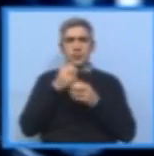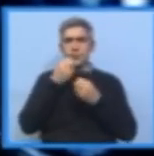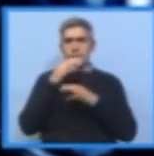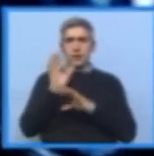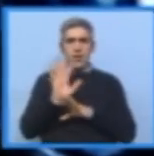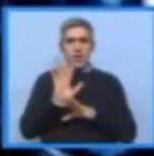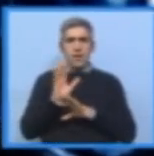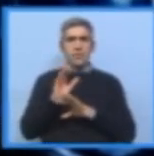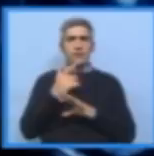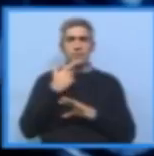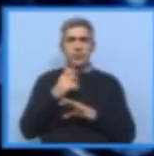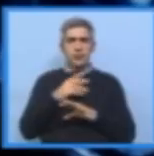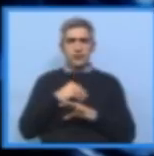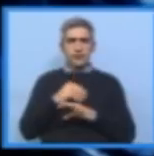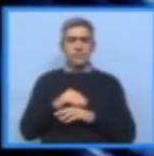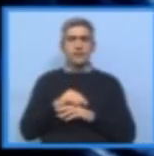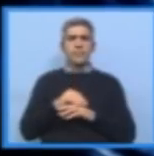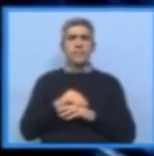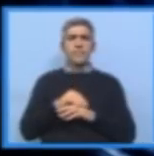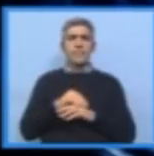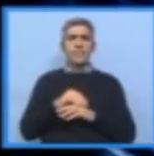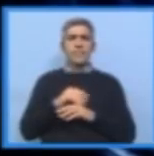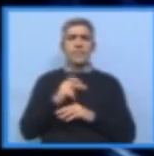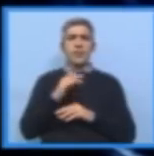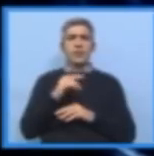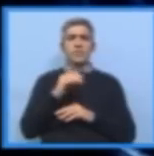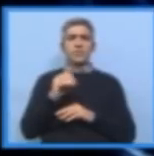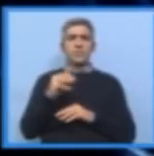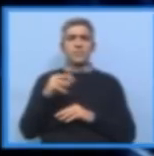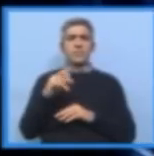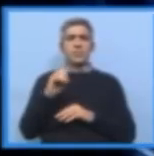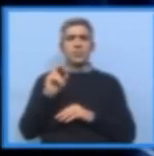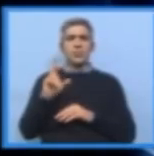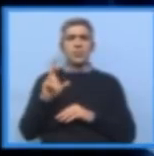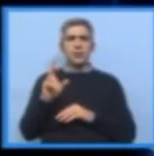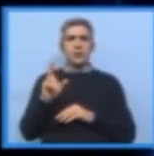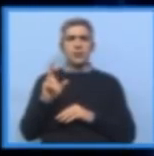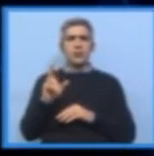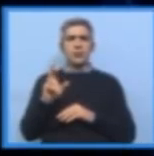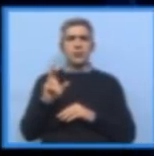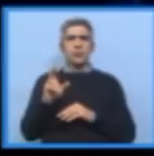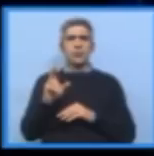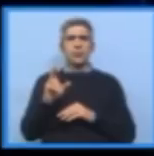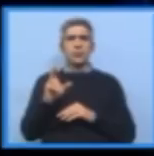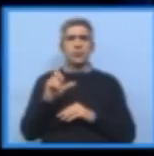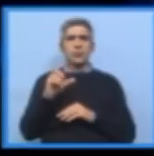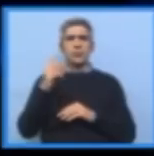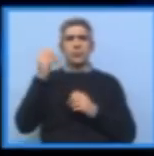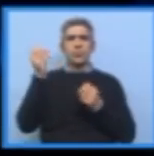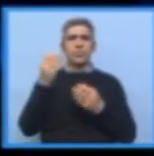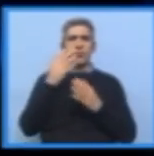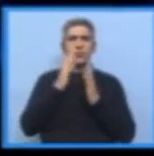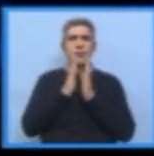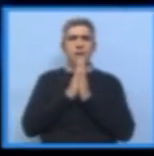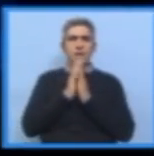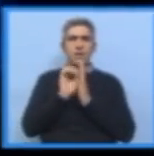desaparecer, que é o astro maior, que é a luz de